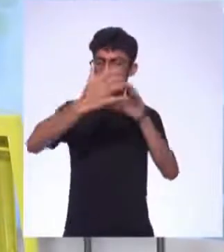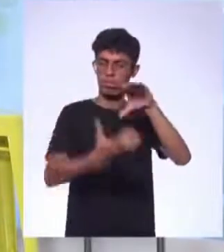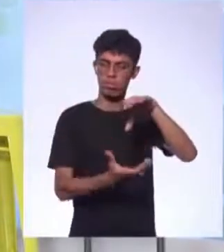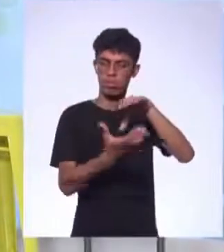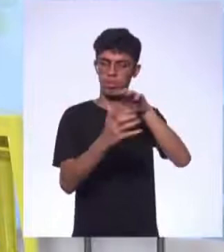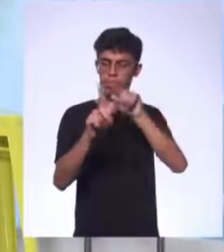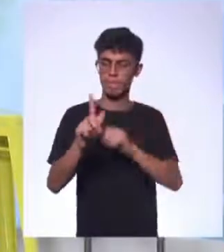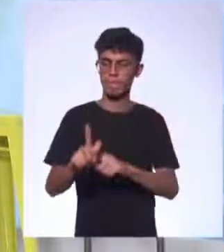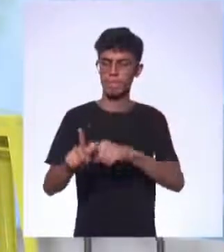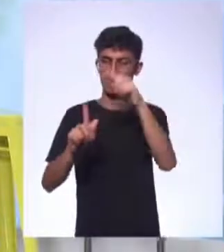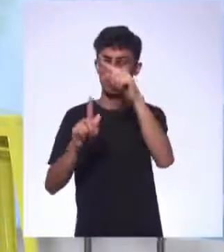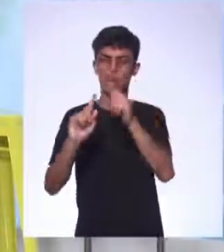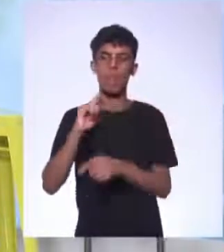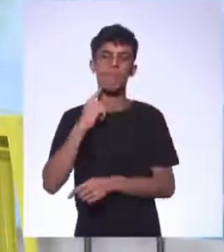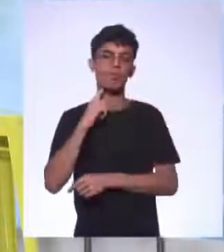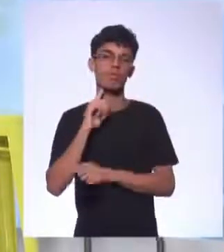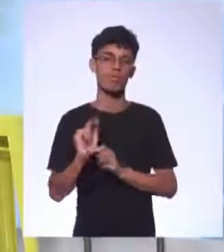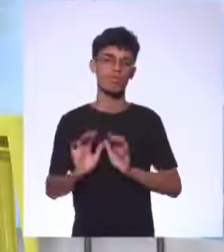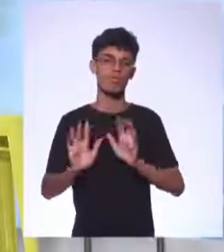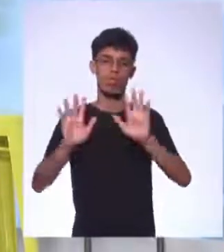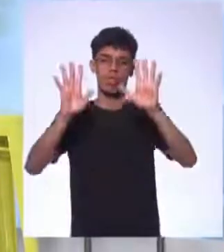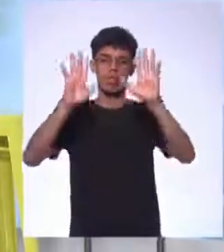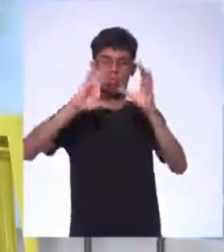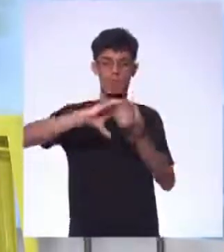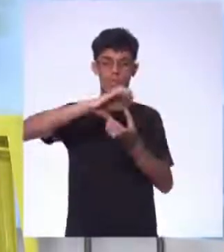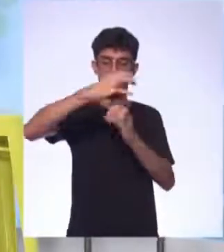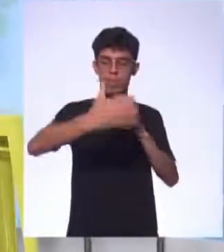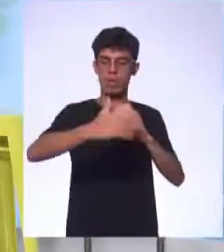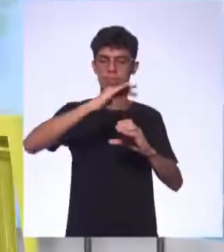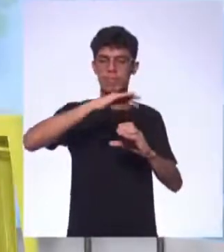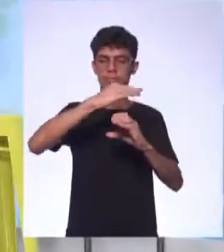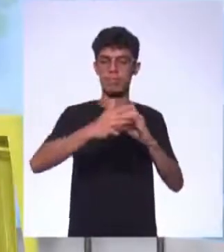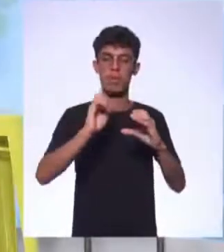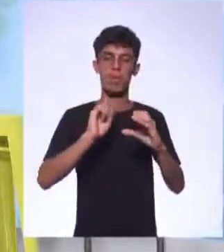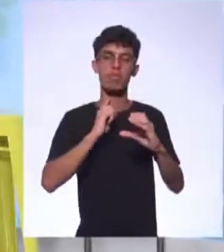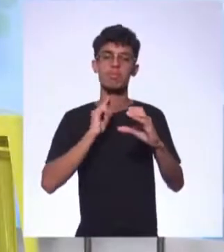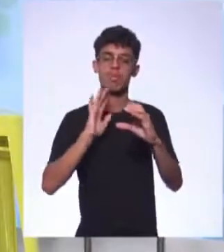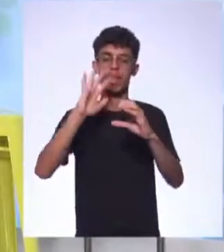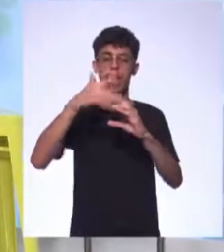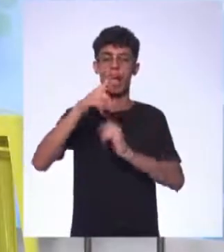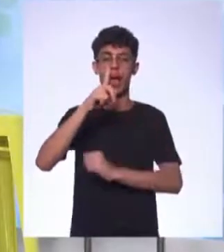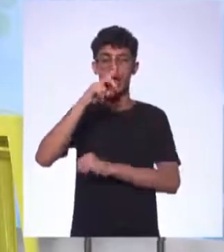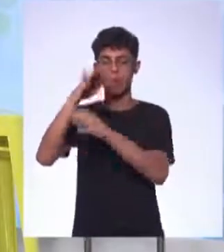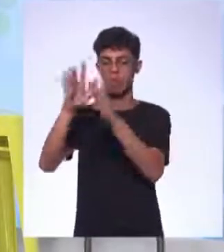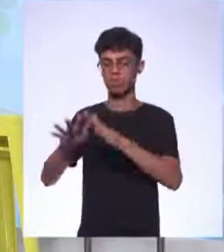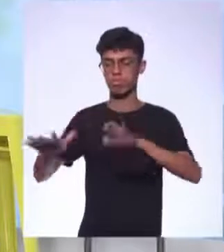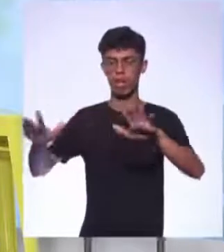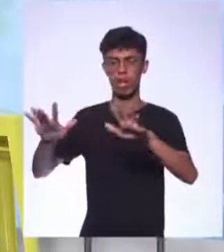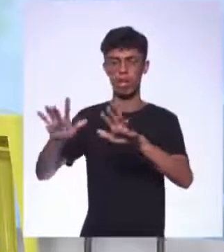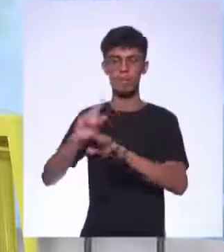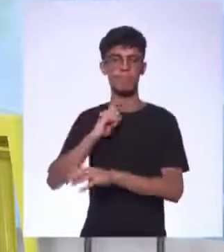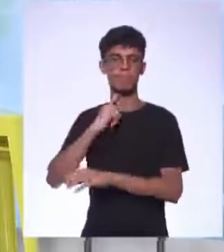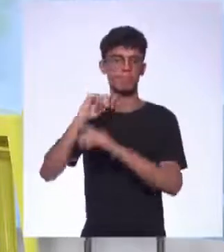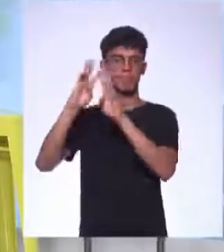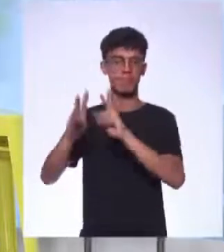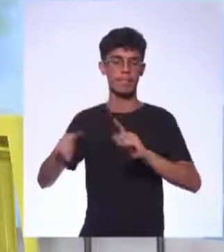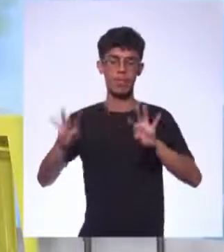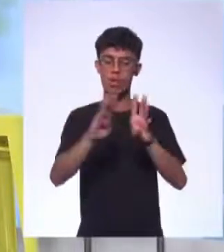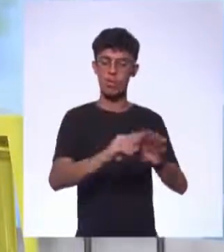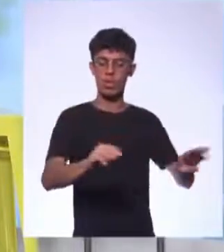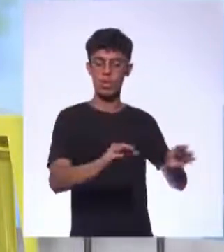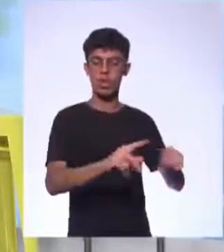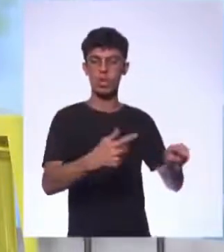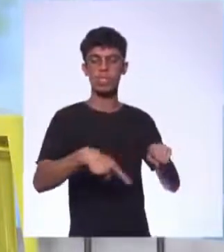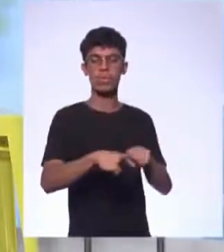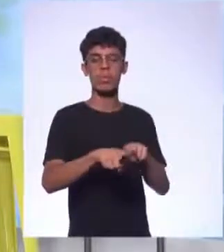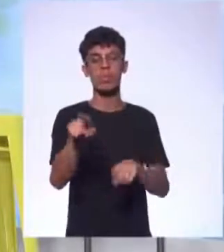vimos aí poluição atmosférica, certo? A poluição da água e a poluição do solo. Eu